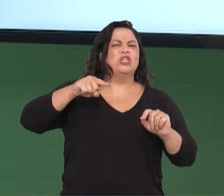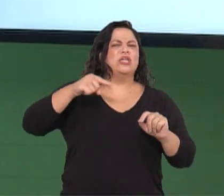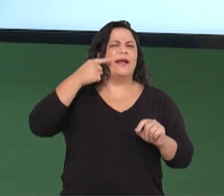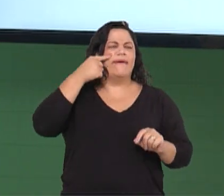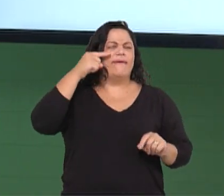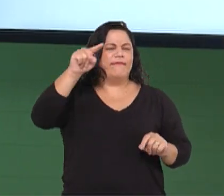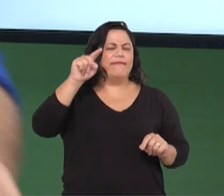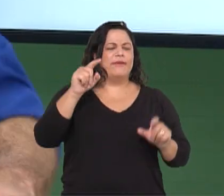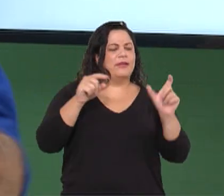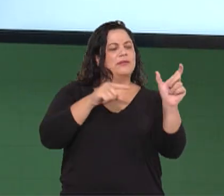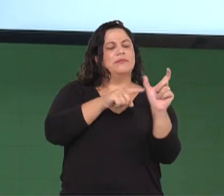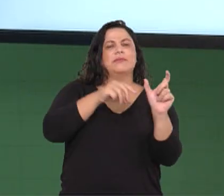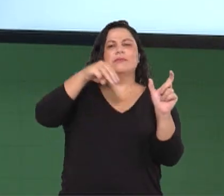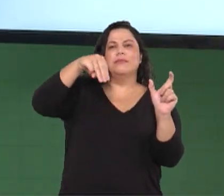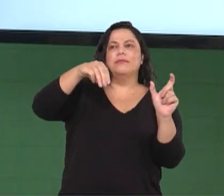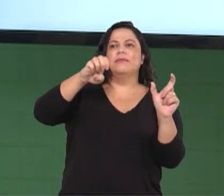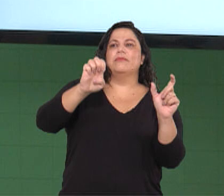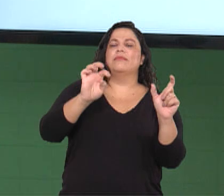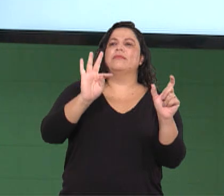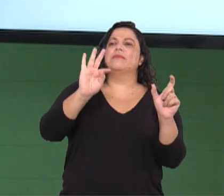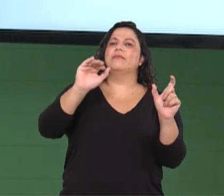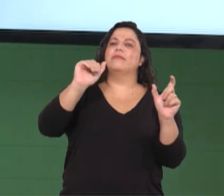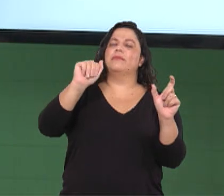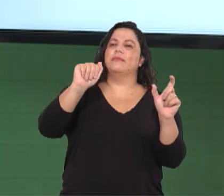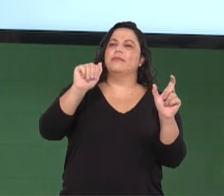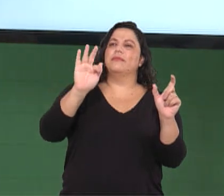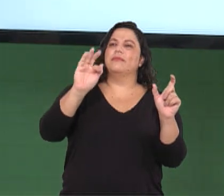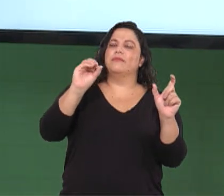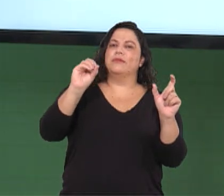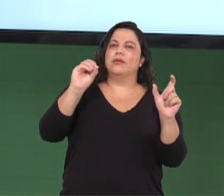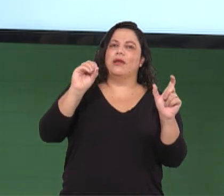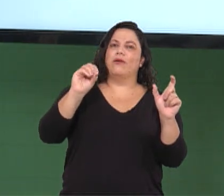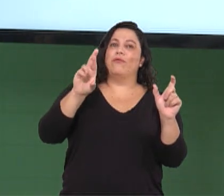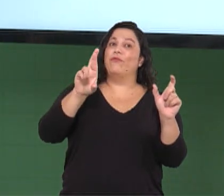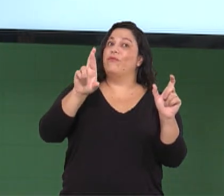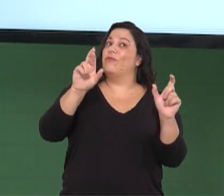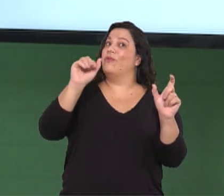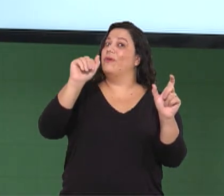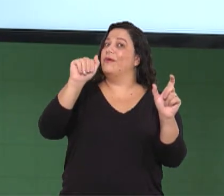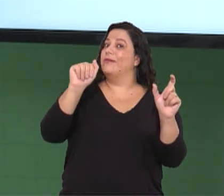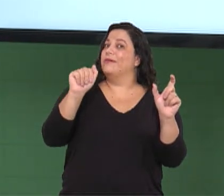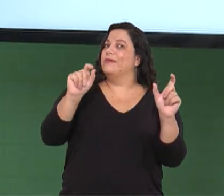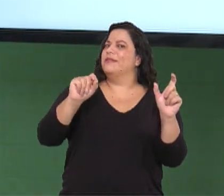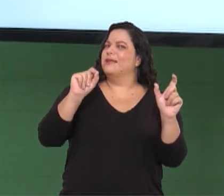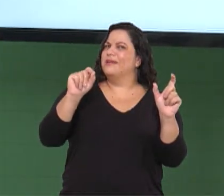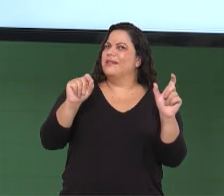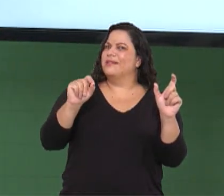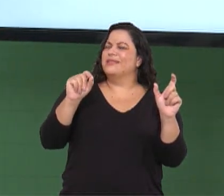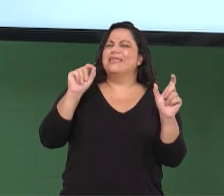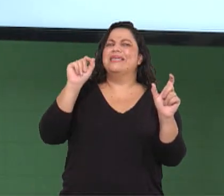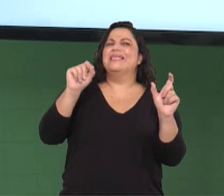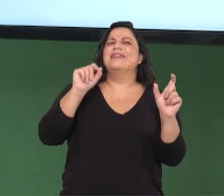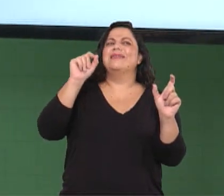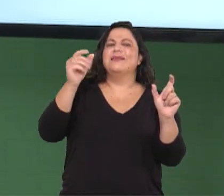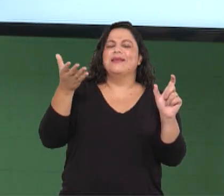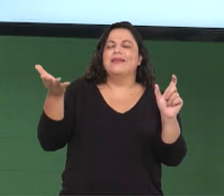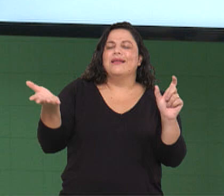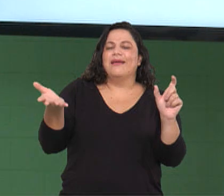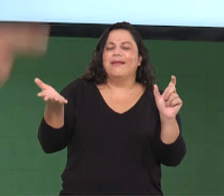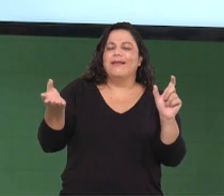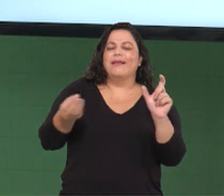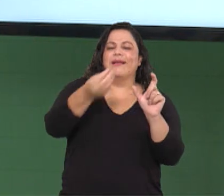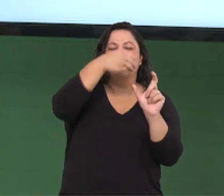de metáfora? Algumas pessoas gostam de utilizar a palavra metaforicamente dizendo, coisas assim dentro de